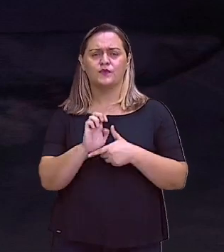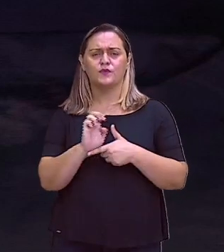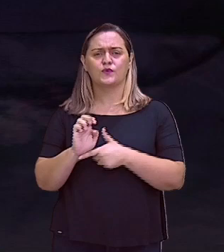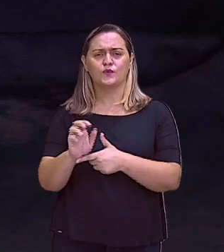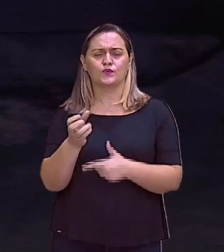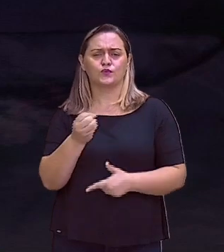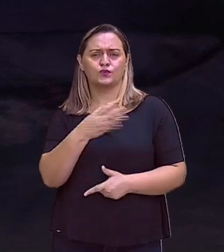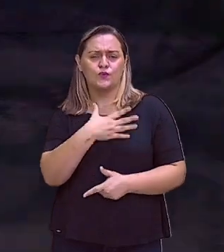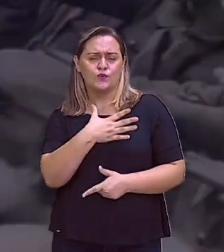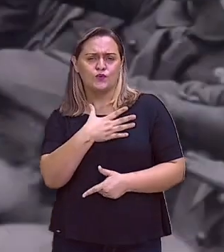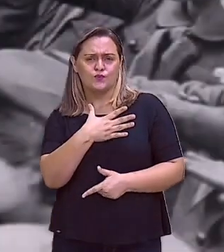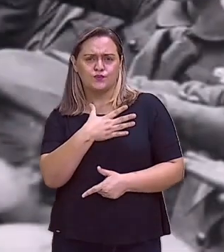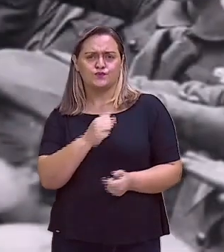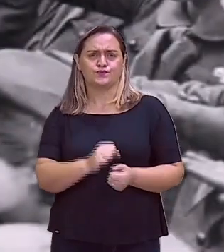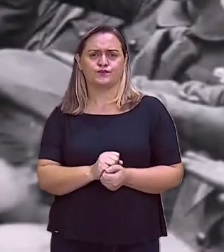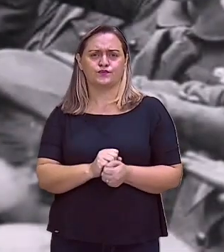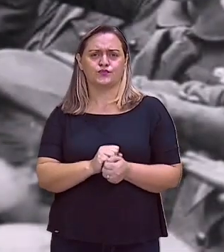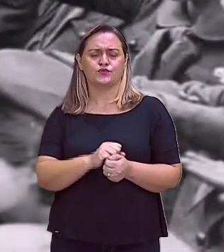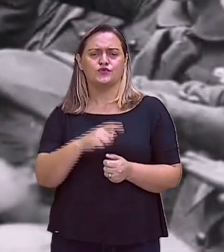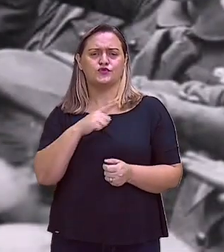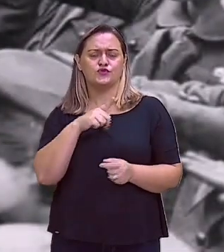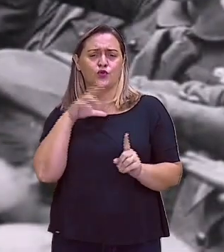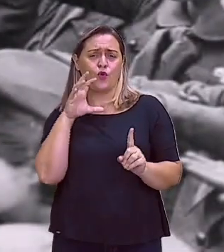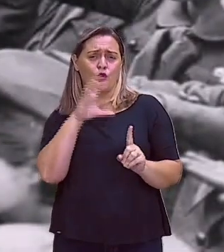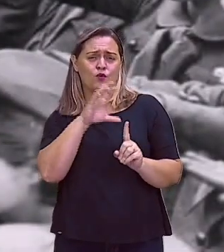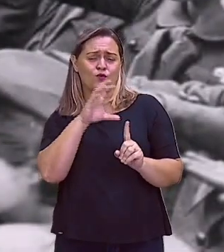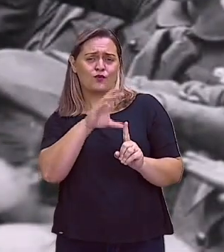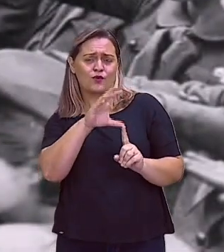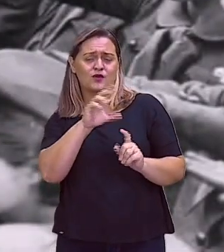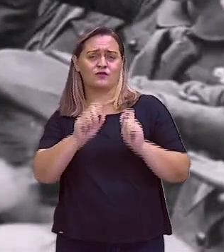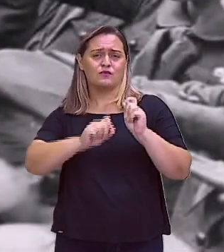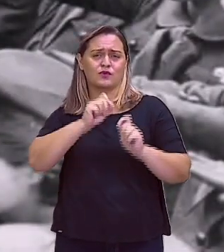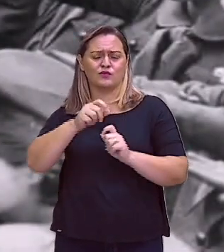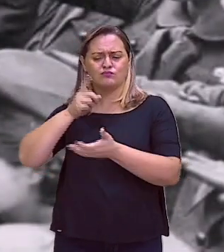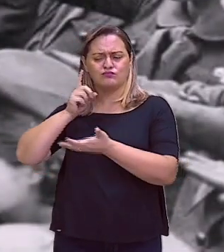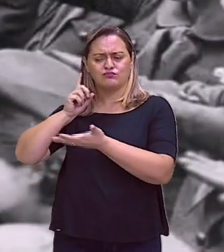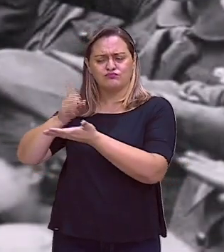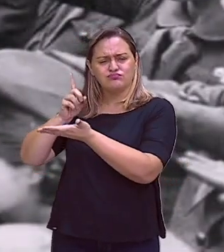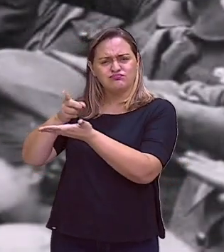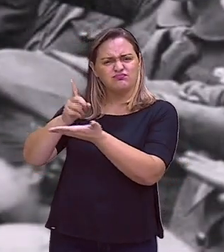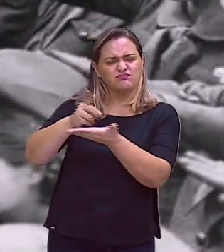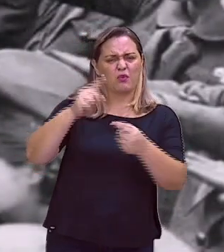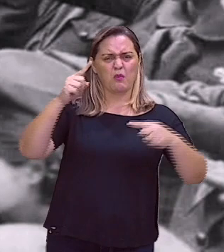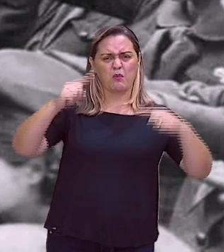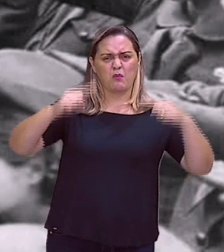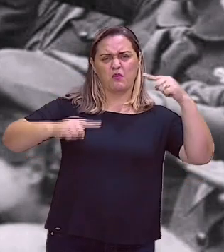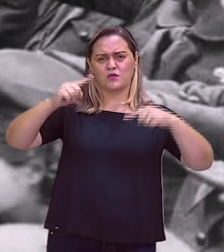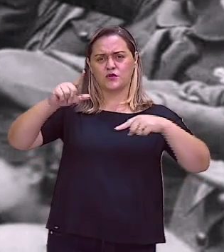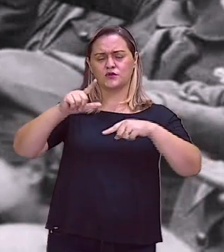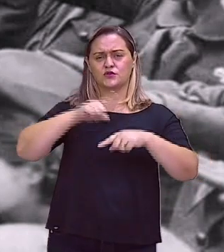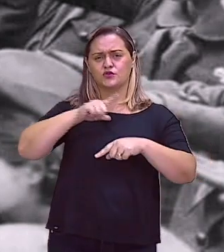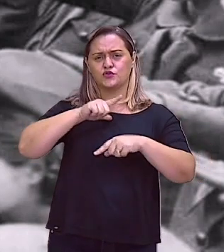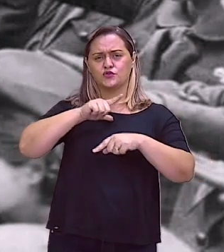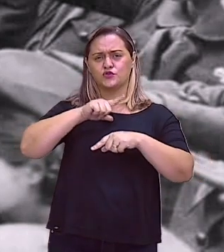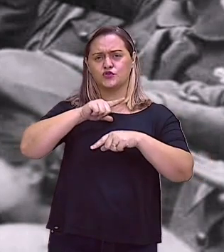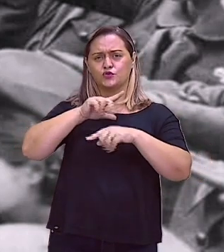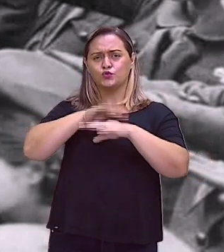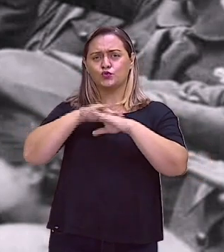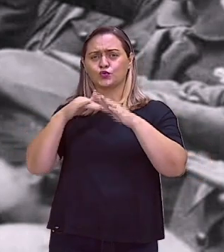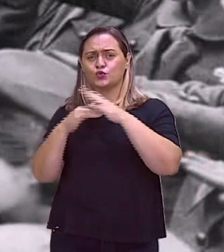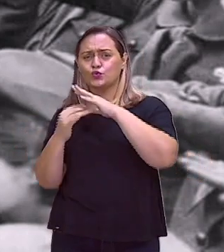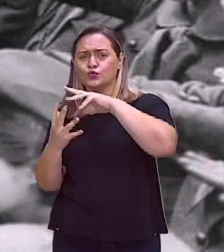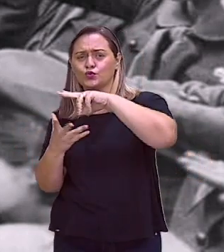estado novo estava de acordo com a tendência do autoritarismo político que existia no mundo da